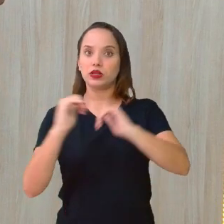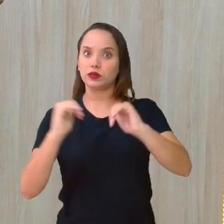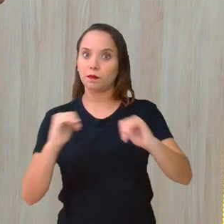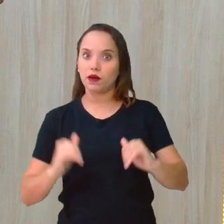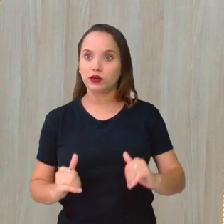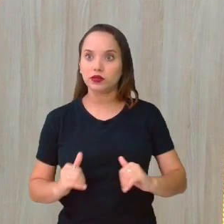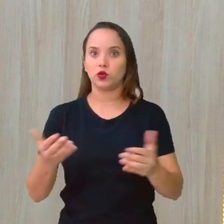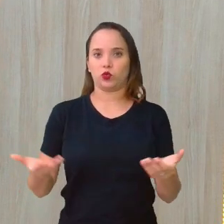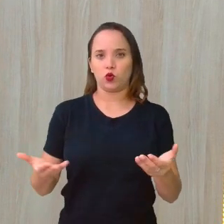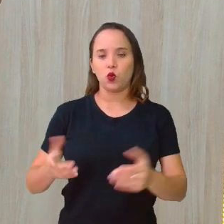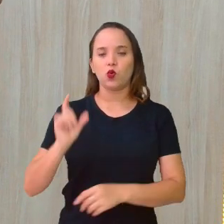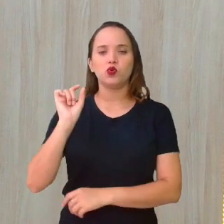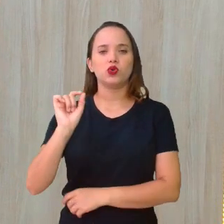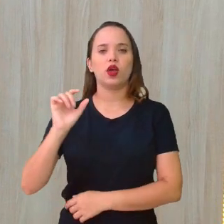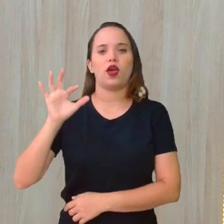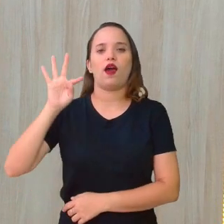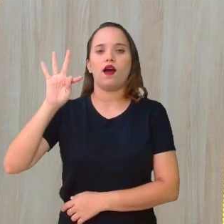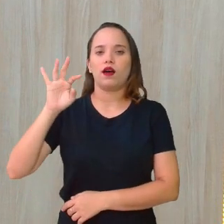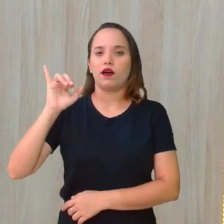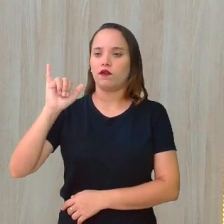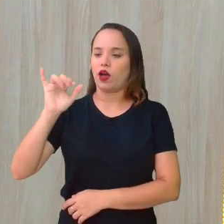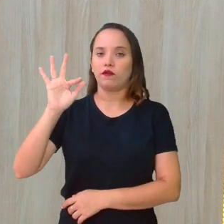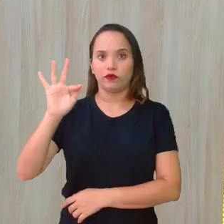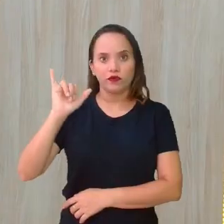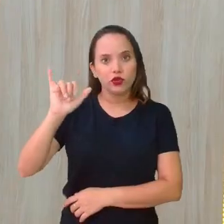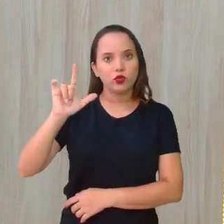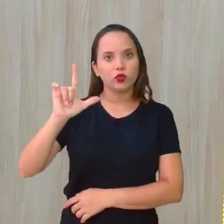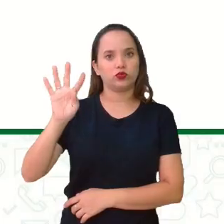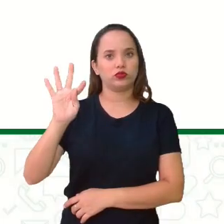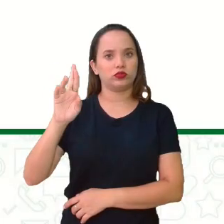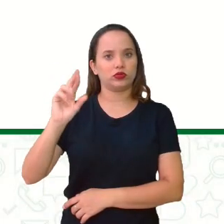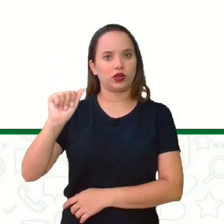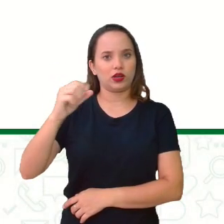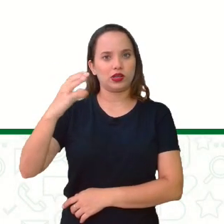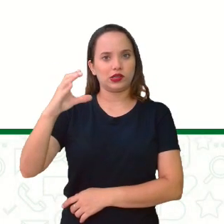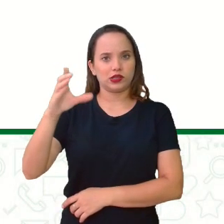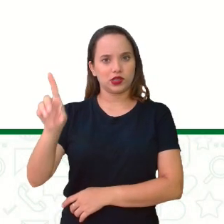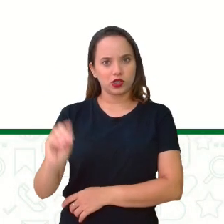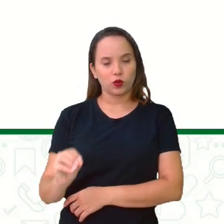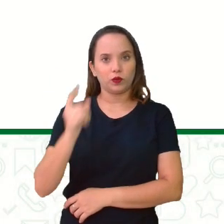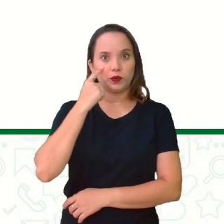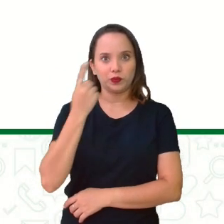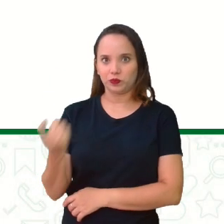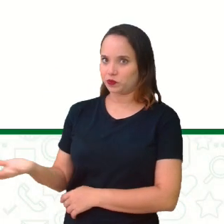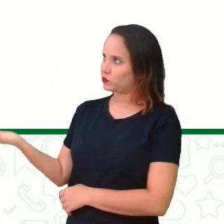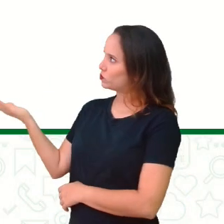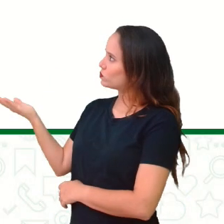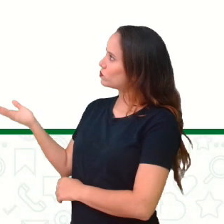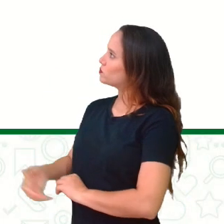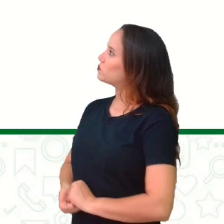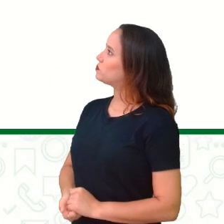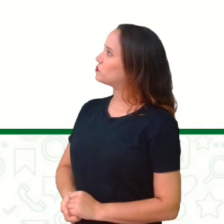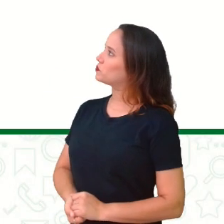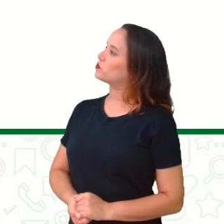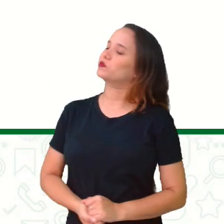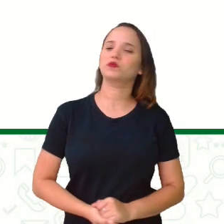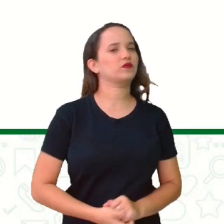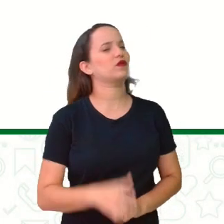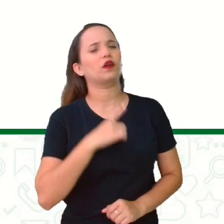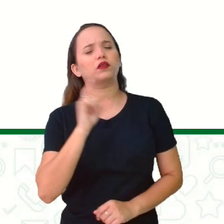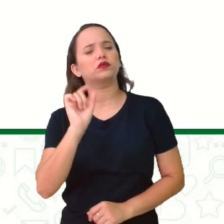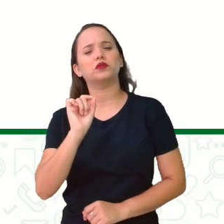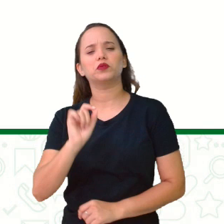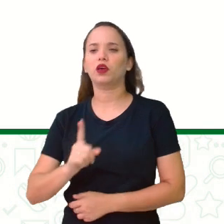de misturas de hoje é a filtração. Na filtração, joga aí, Cleitinho, na tela. Ótimo, olha só, gente. A gente tem aí